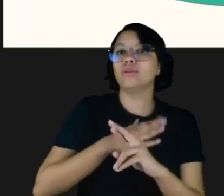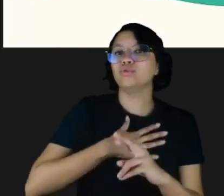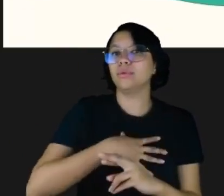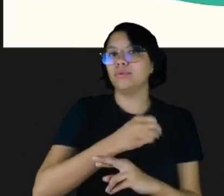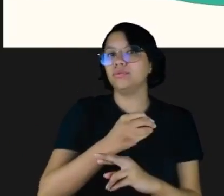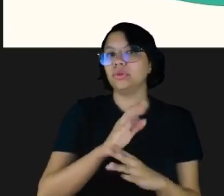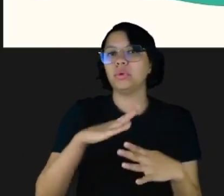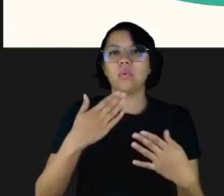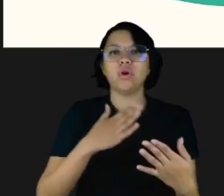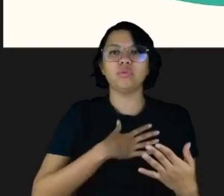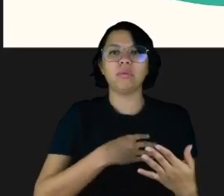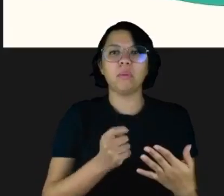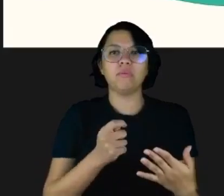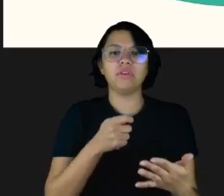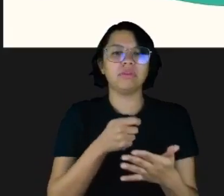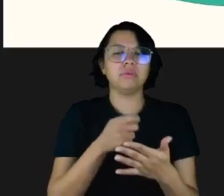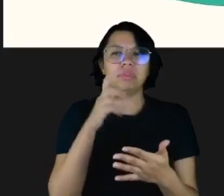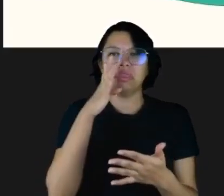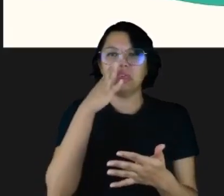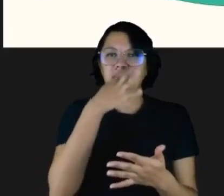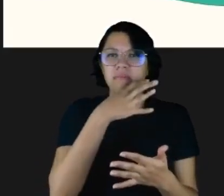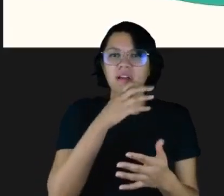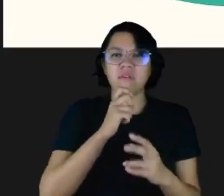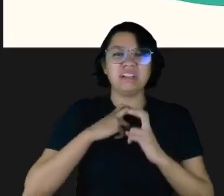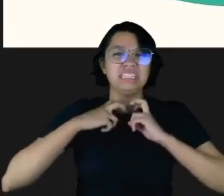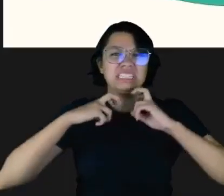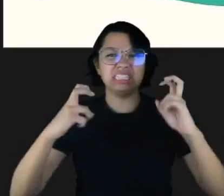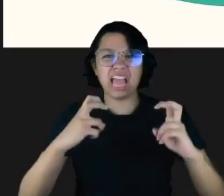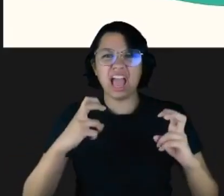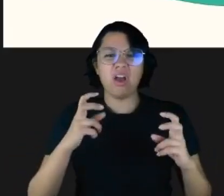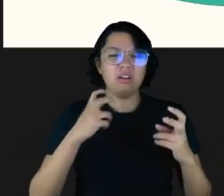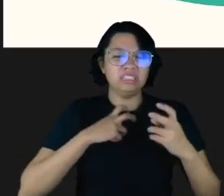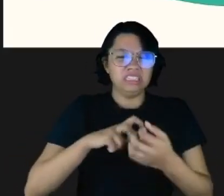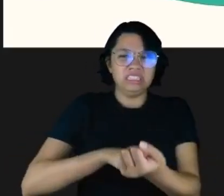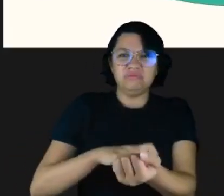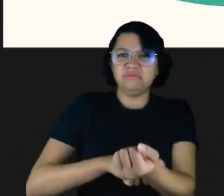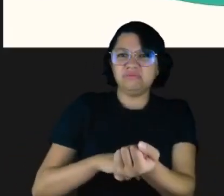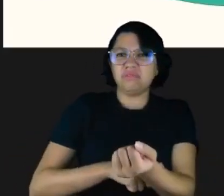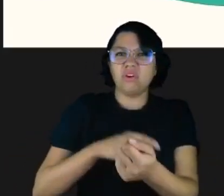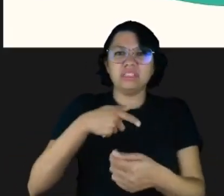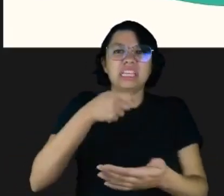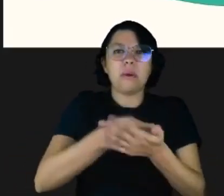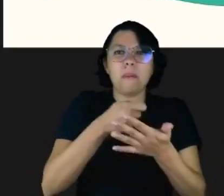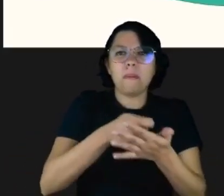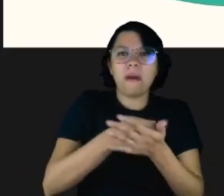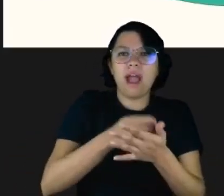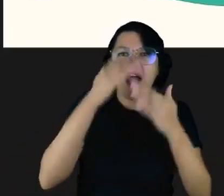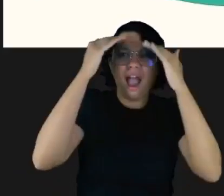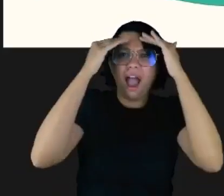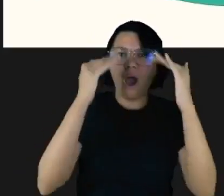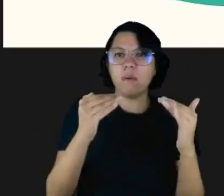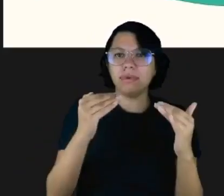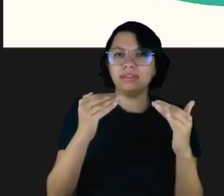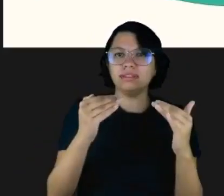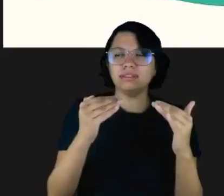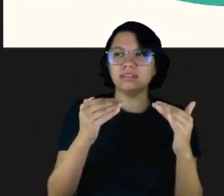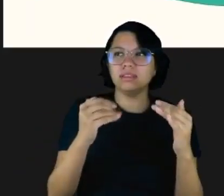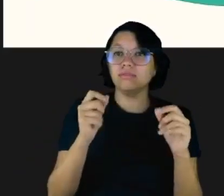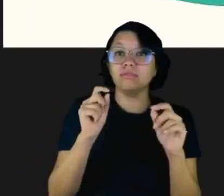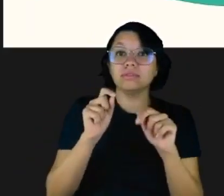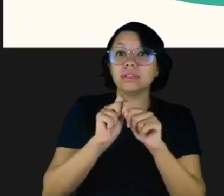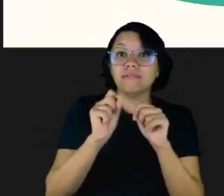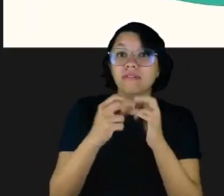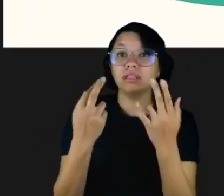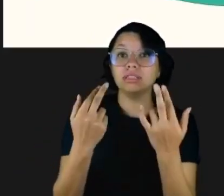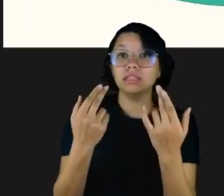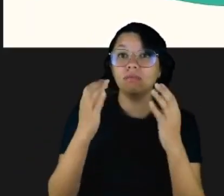filho teimava, eu gritava, eu ficava nervosa, eu apontava o dedo e meu filho era obrigado a obedecer. A gente reproduz esse comportamento quando